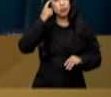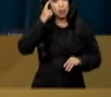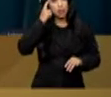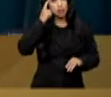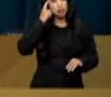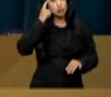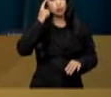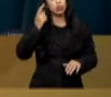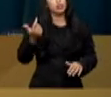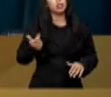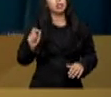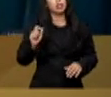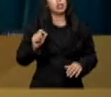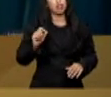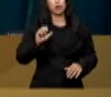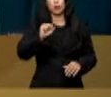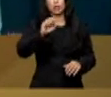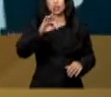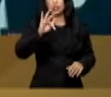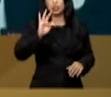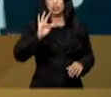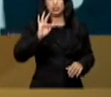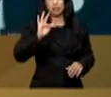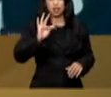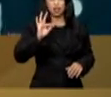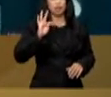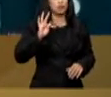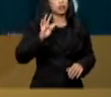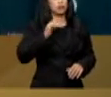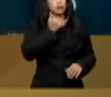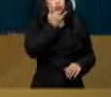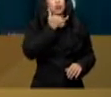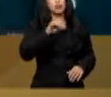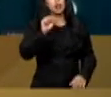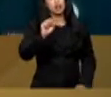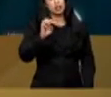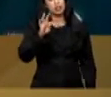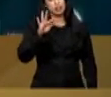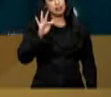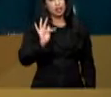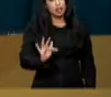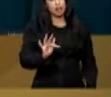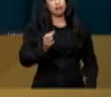substituir o Supremo, os inúmeros